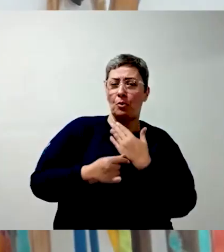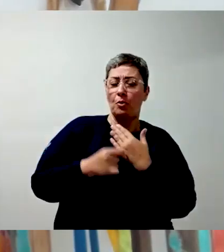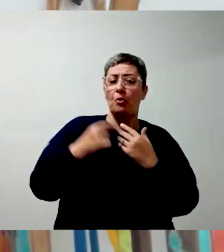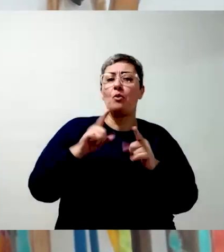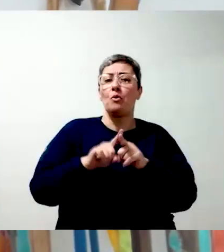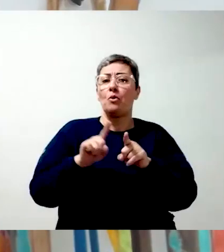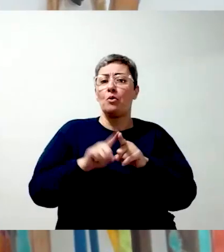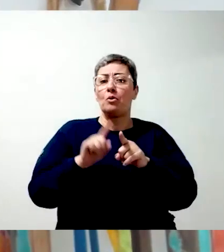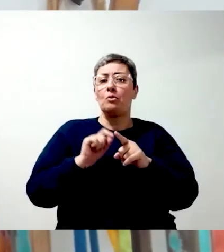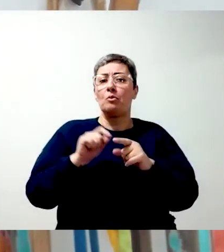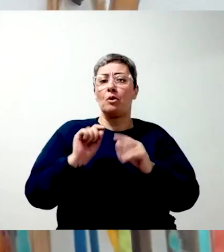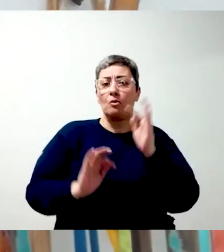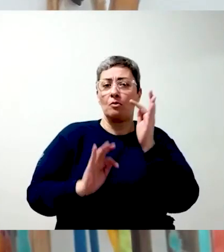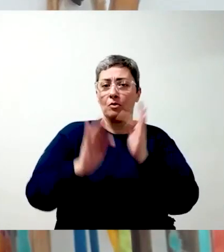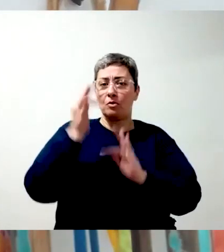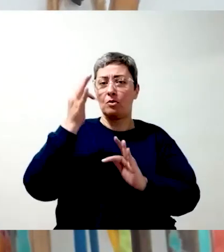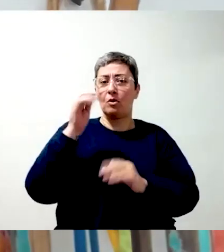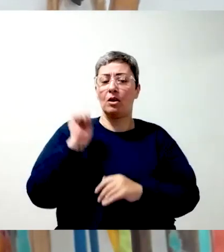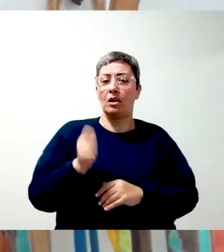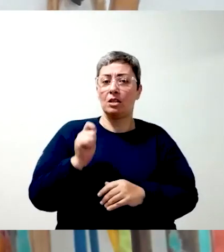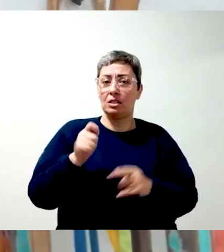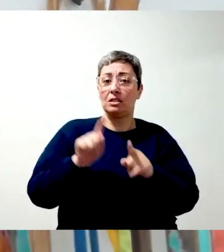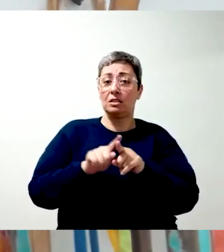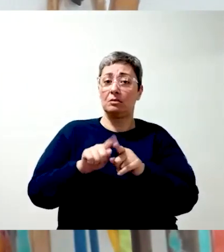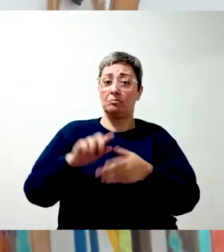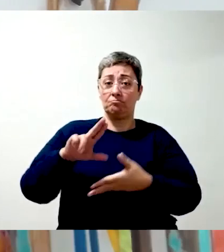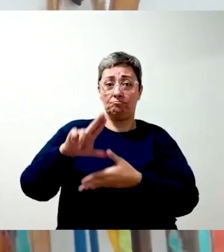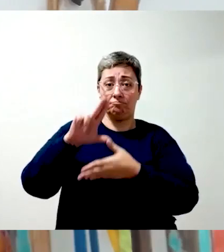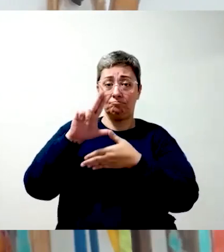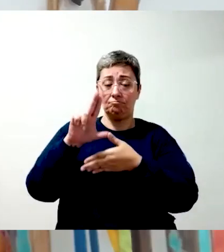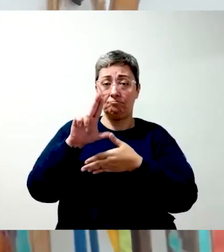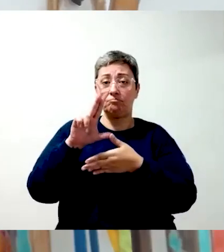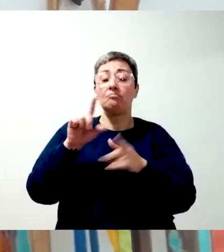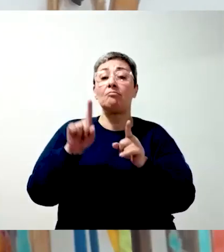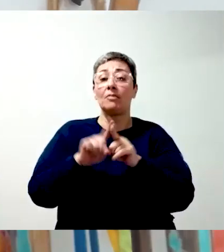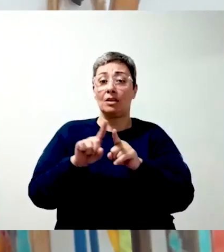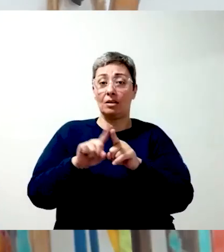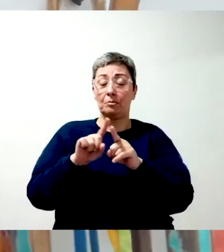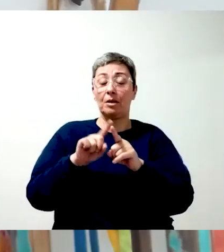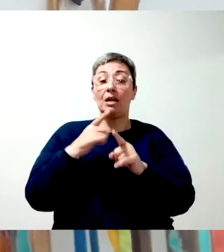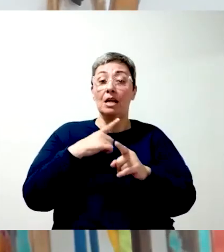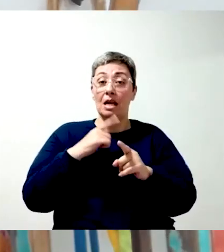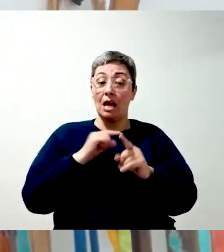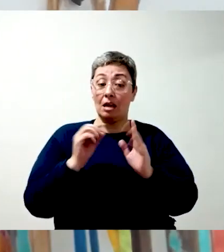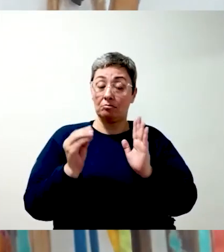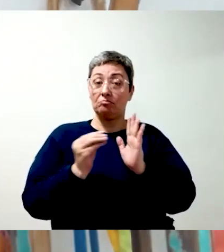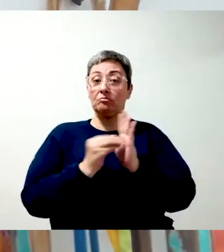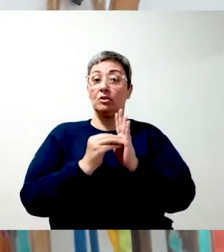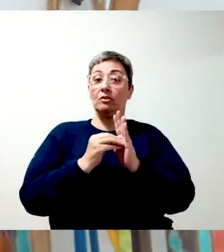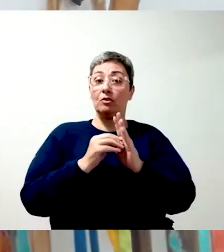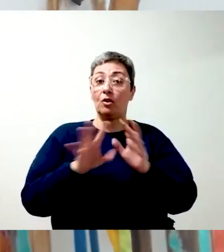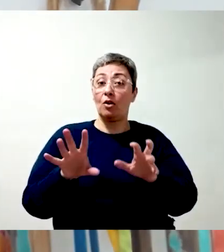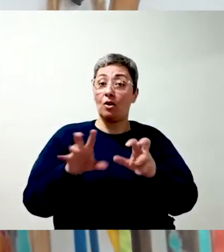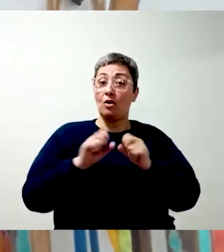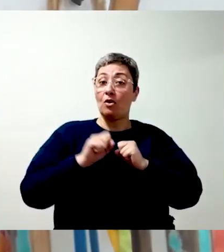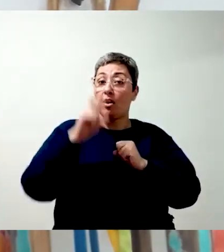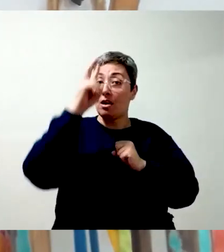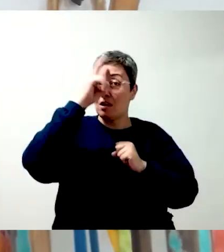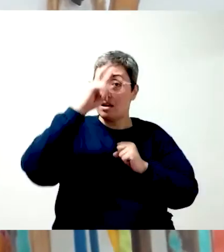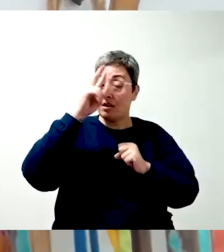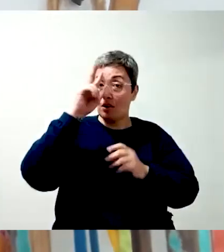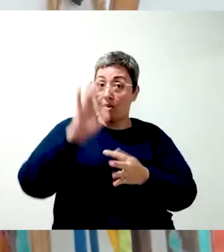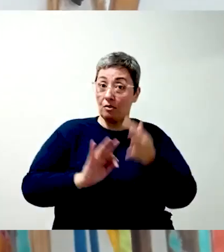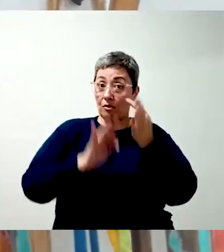de música folclórica argentina e latino-americana. Também foi considerado aquele quem resgatou o